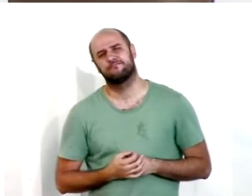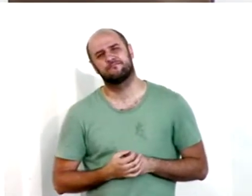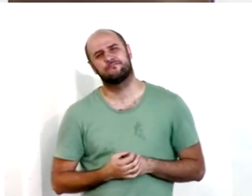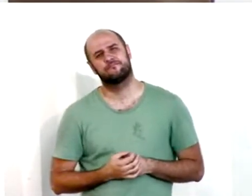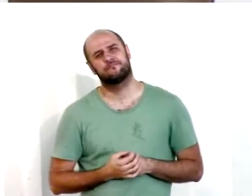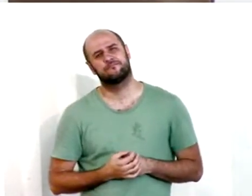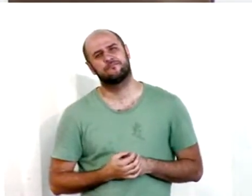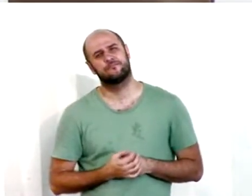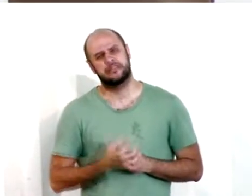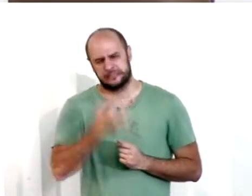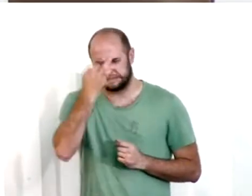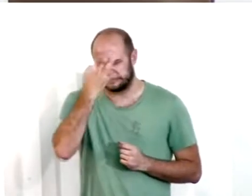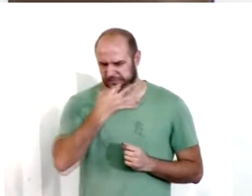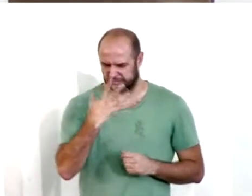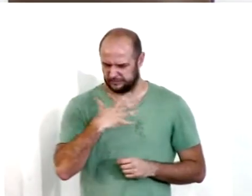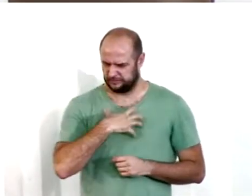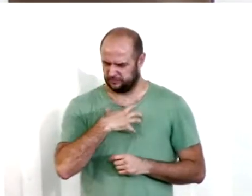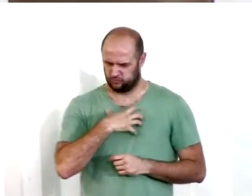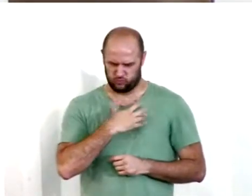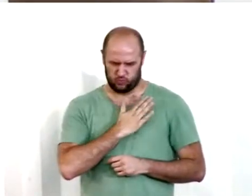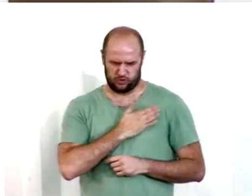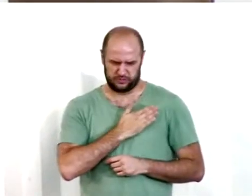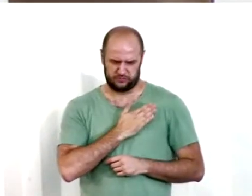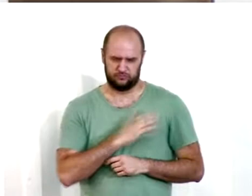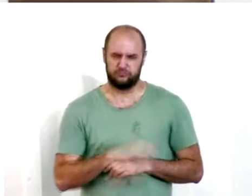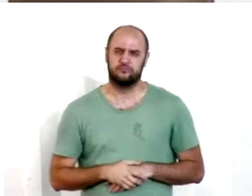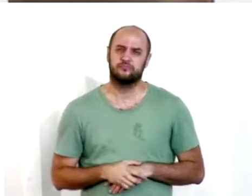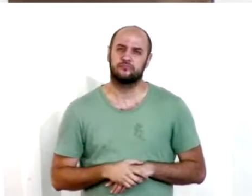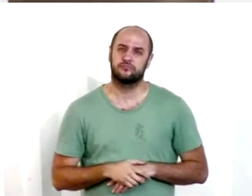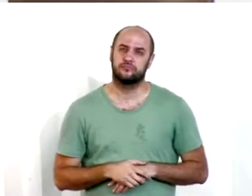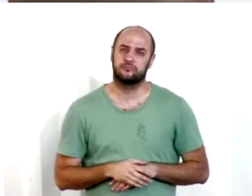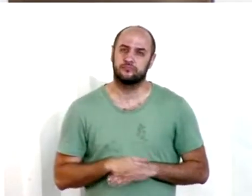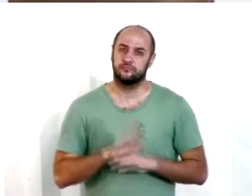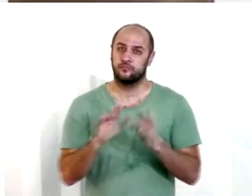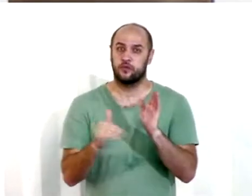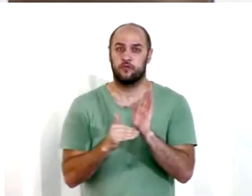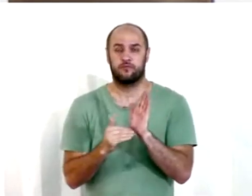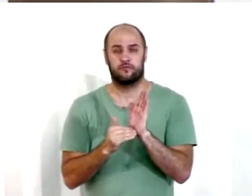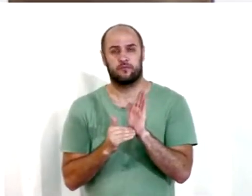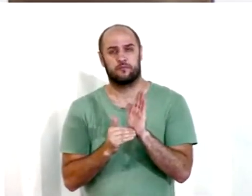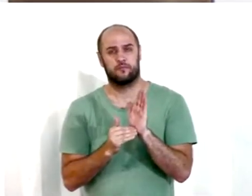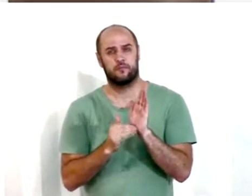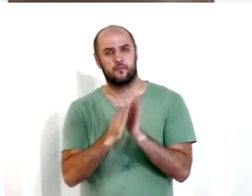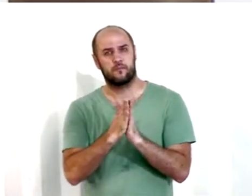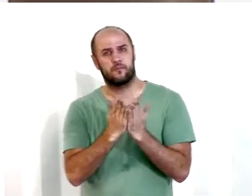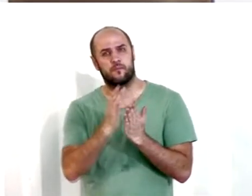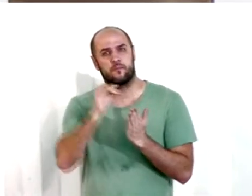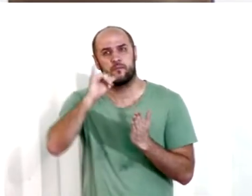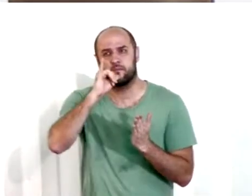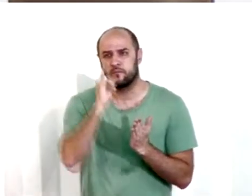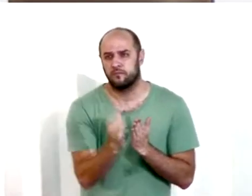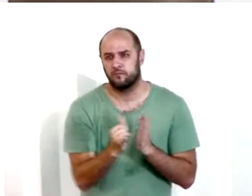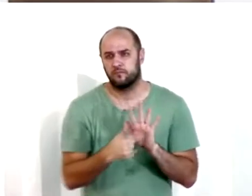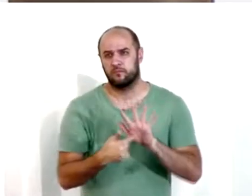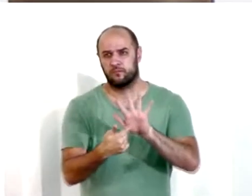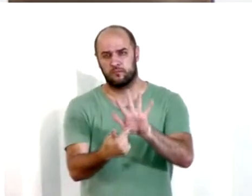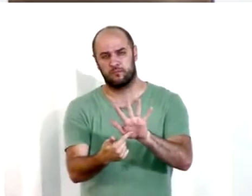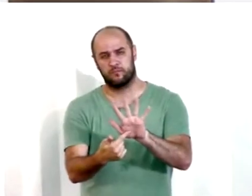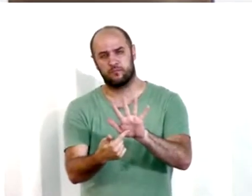que estão em meu coração. E por fim, o texto vai nos